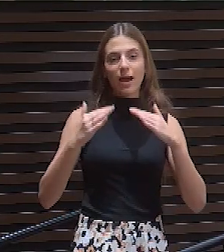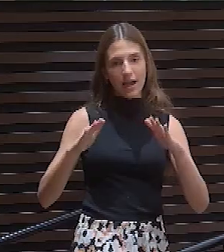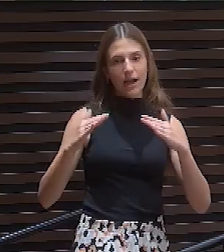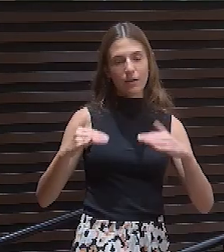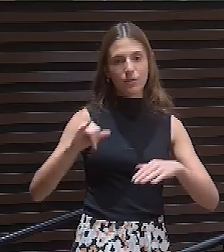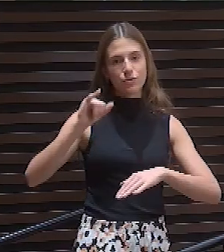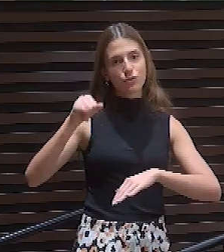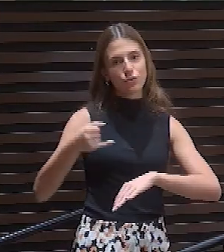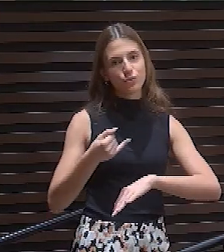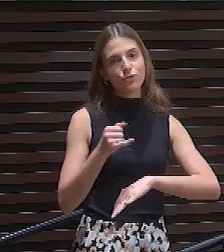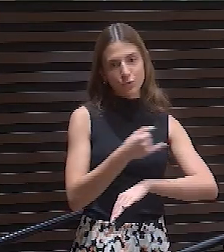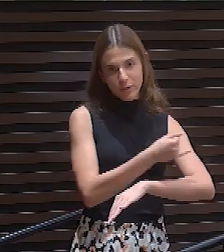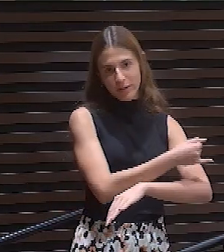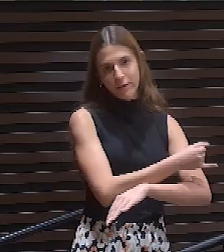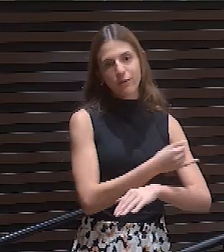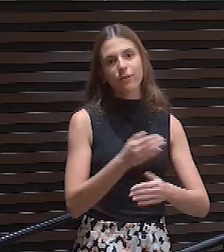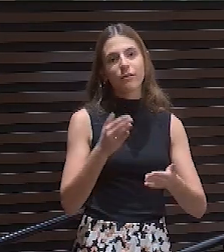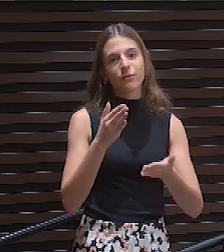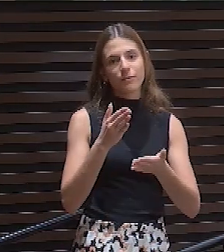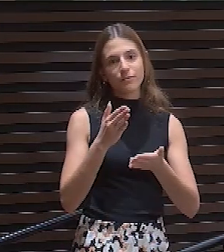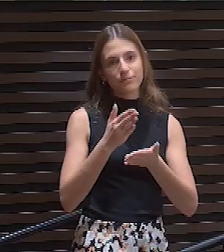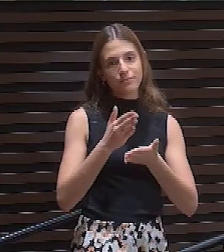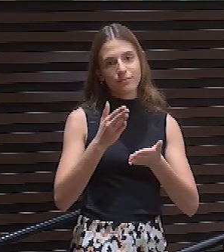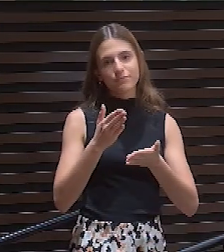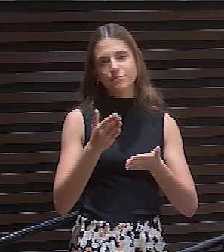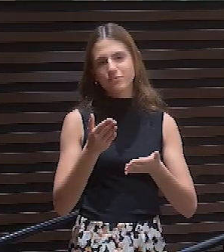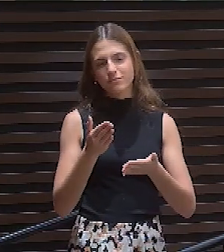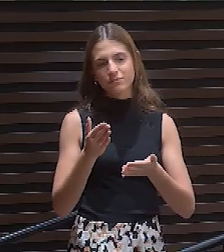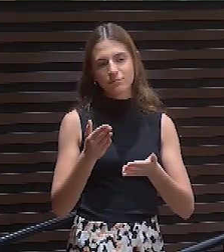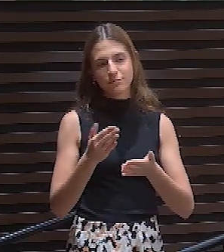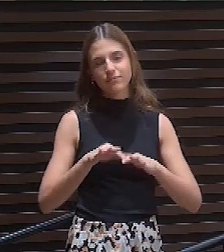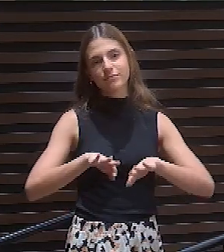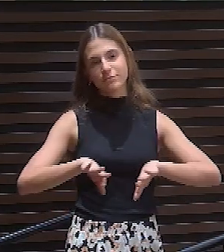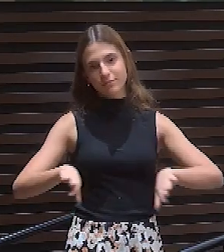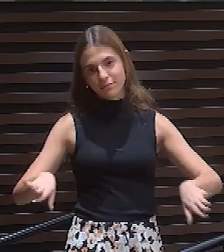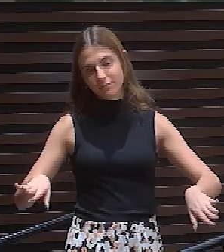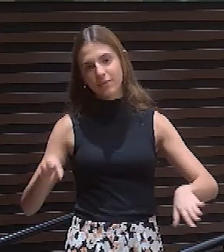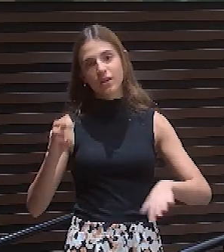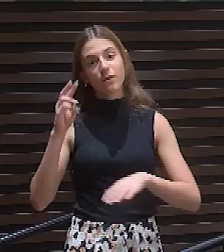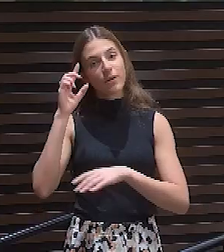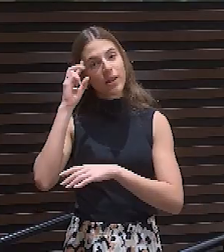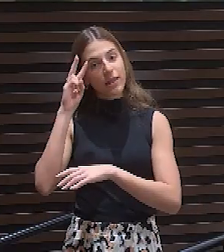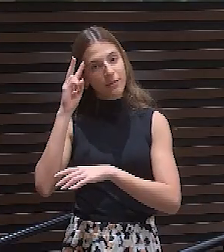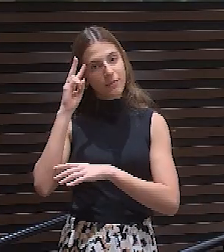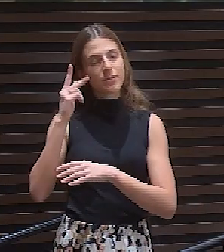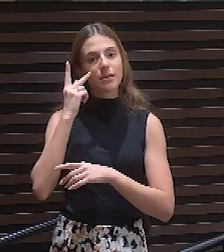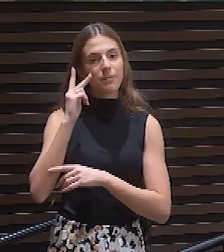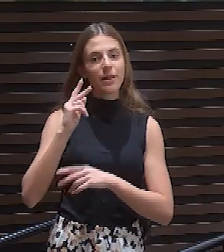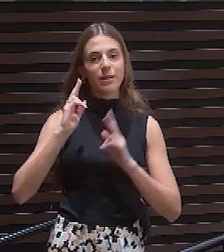pedras serão para sempre, por memorial aos filhos de Israel.